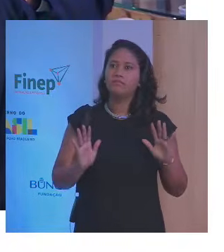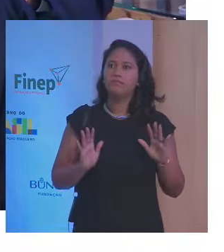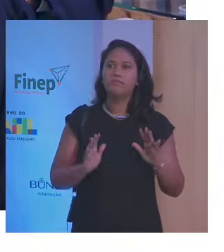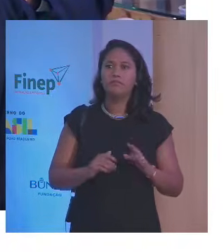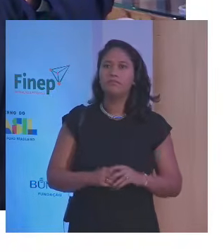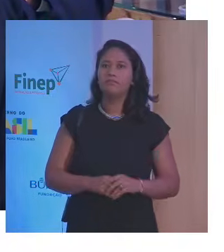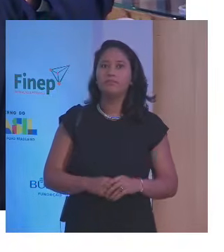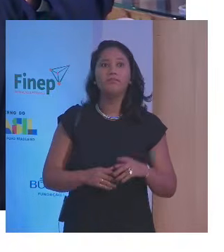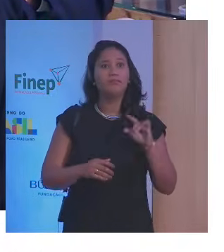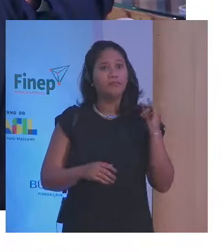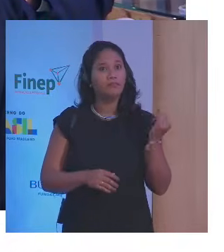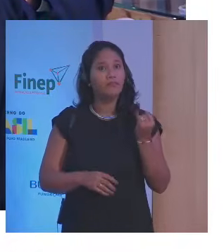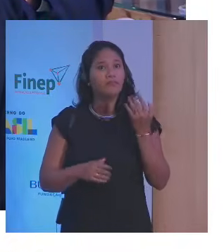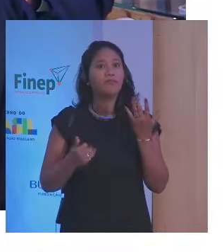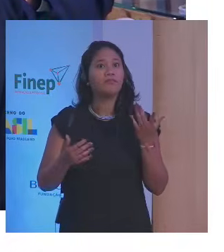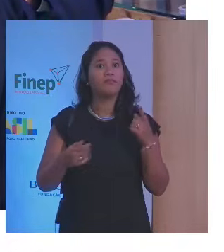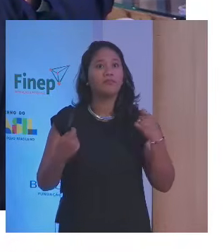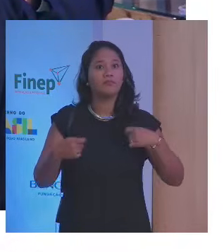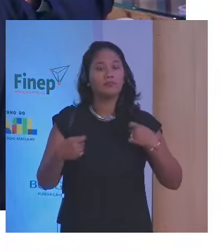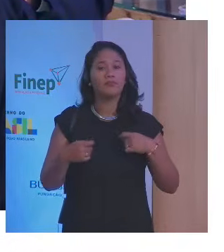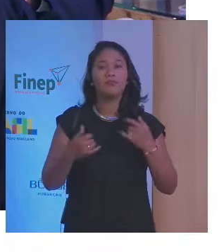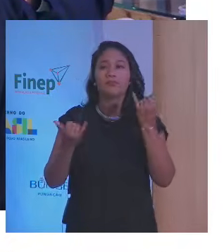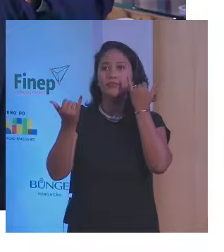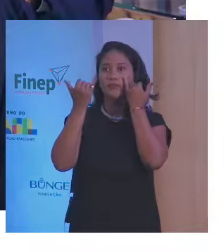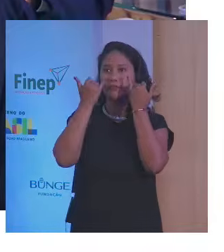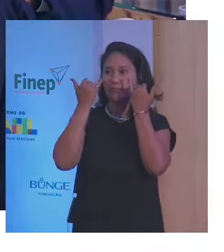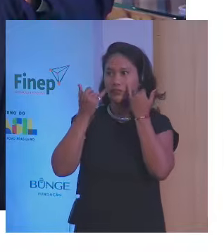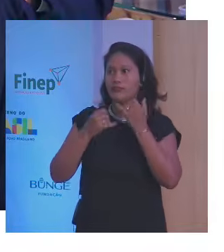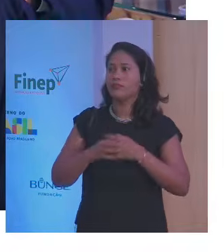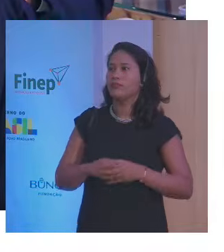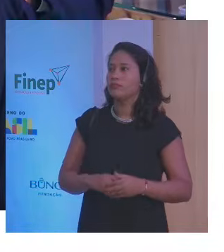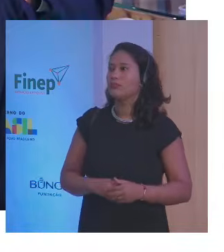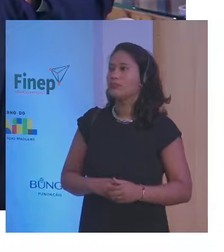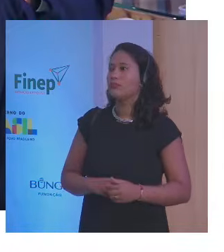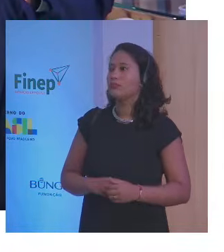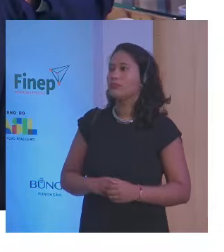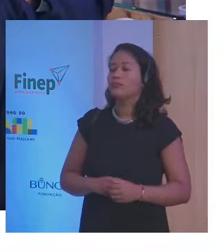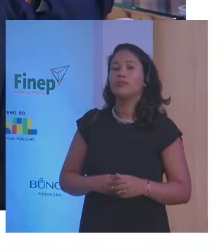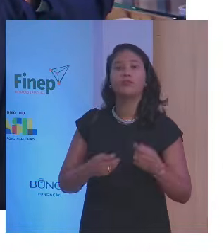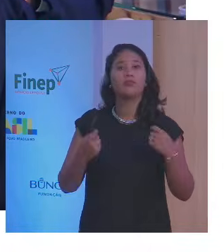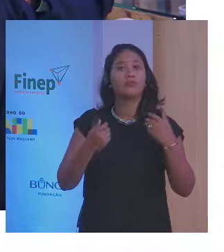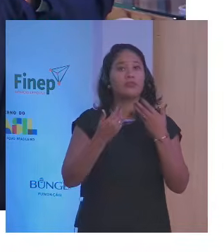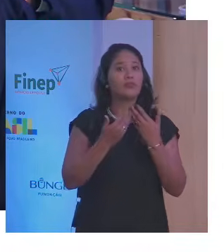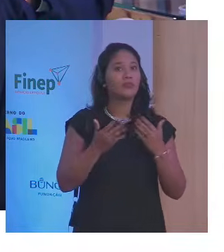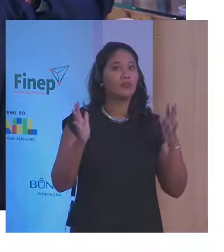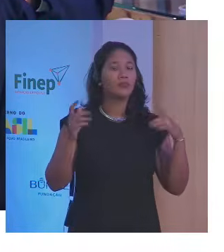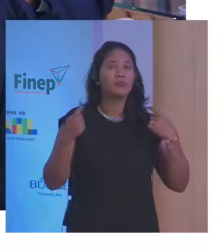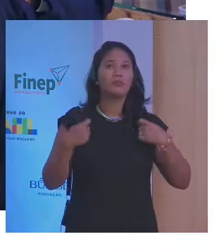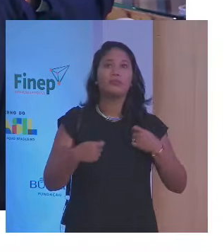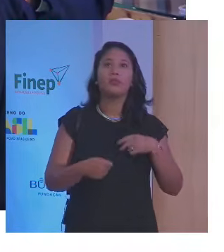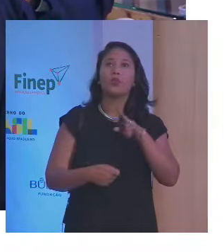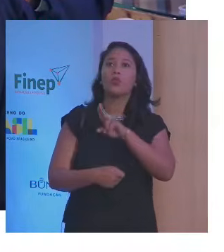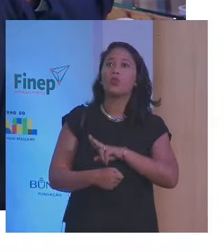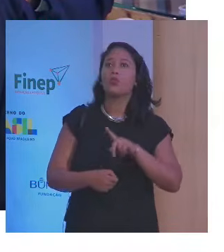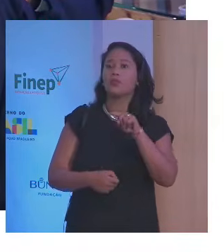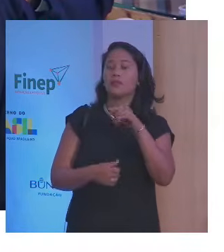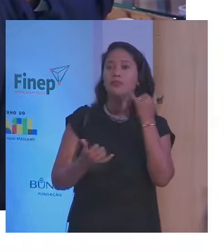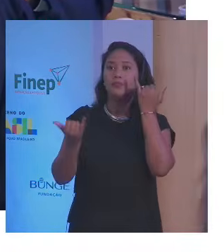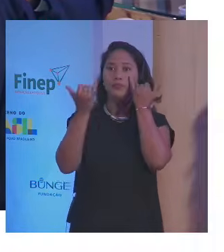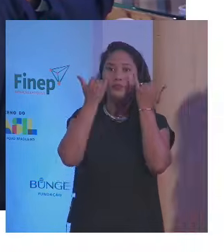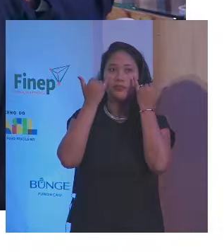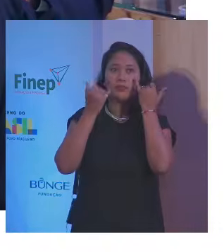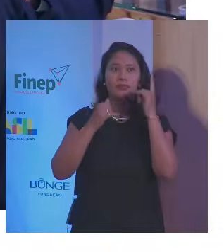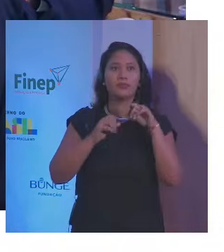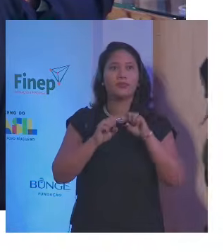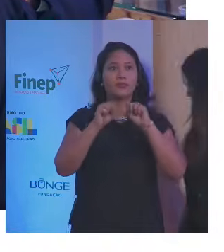final. Importa que a gente precisa desses dados. A gente precisa tornar esses dados abertos. A gente precisa usar esses dados para